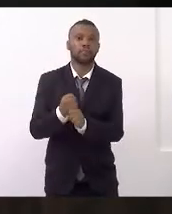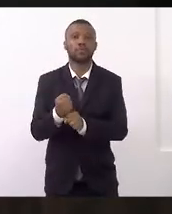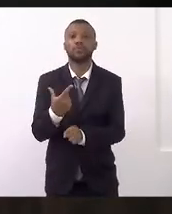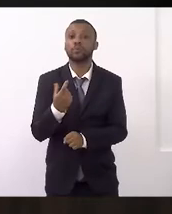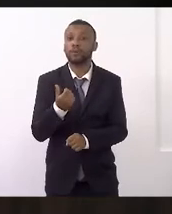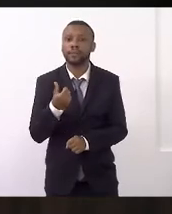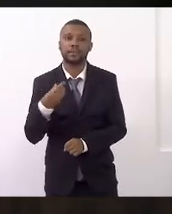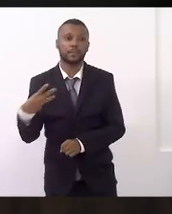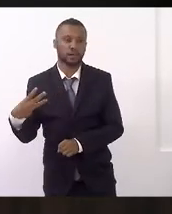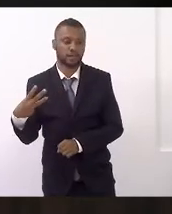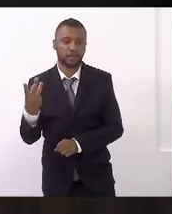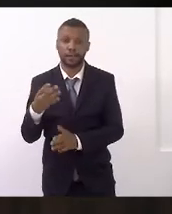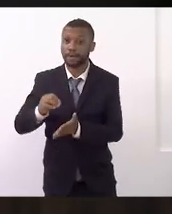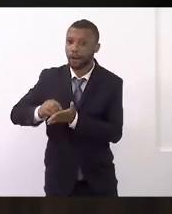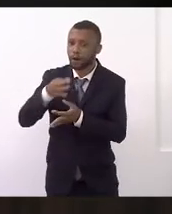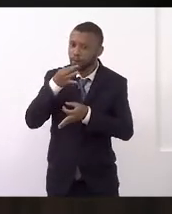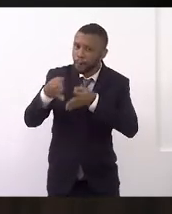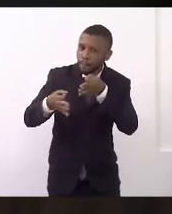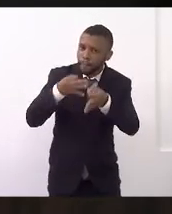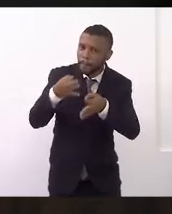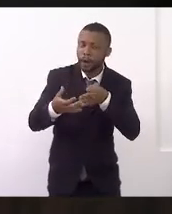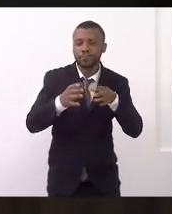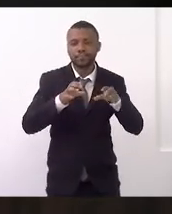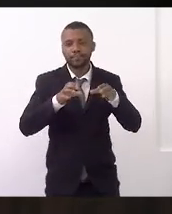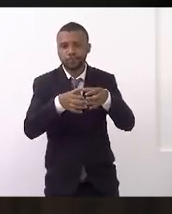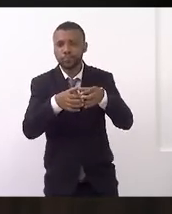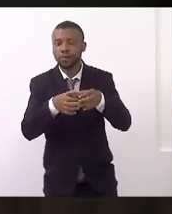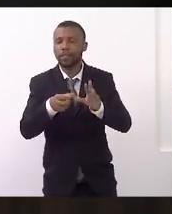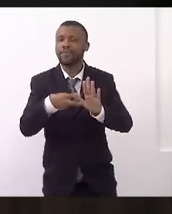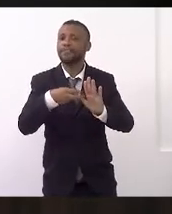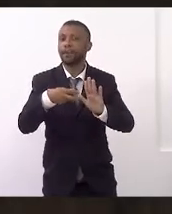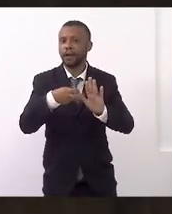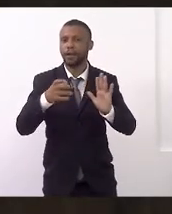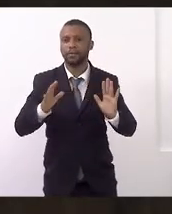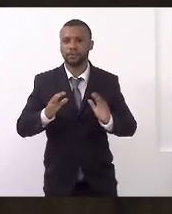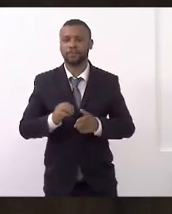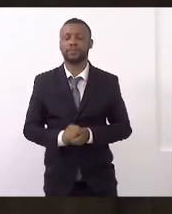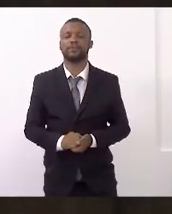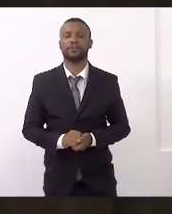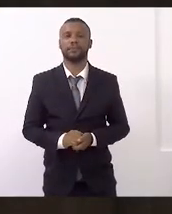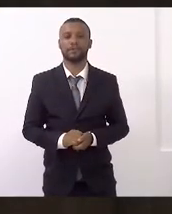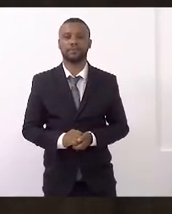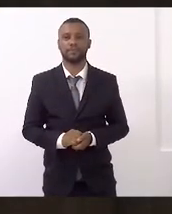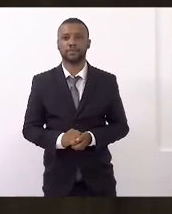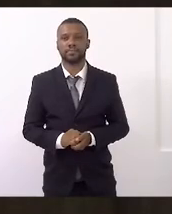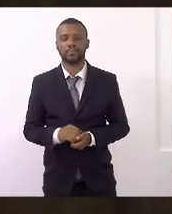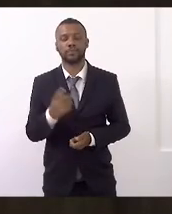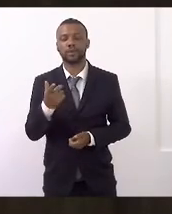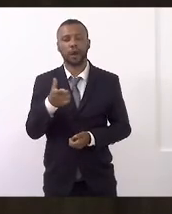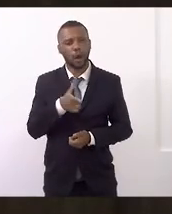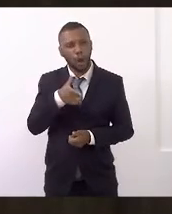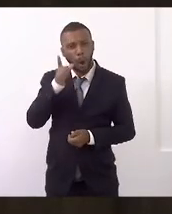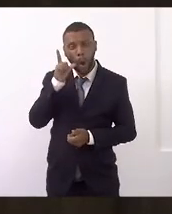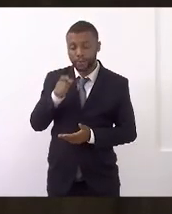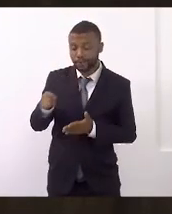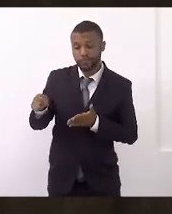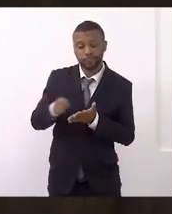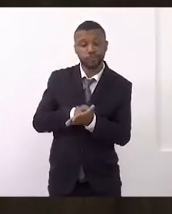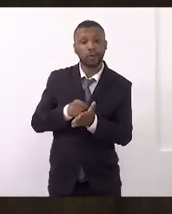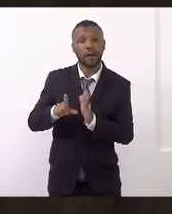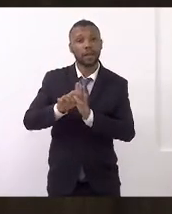2013, pendendo de parecer da Comissão de Emendas Condicionais e Vetos. Senhor presidente, ontem foi promulgada a